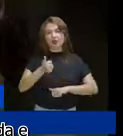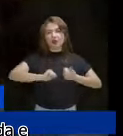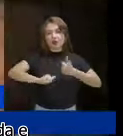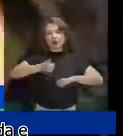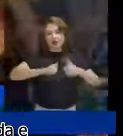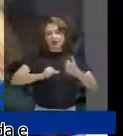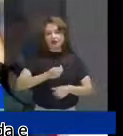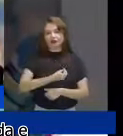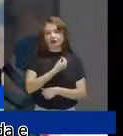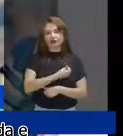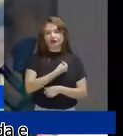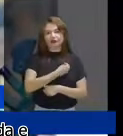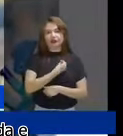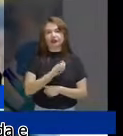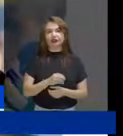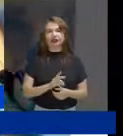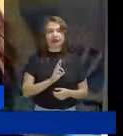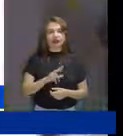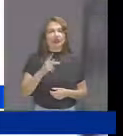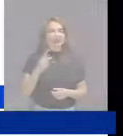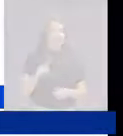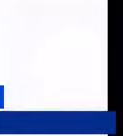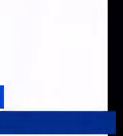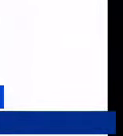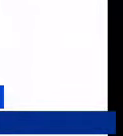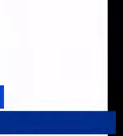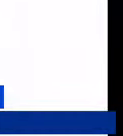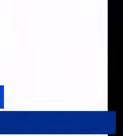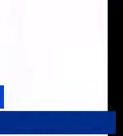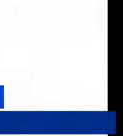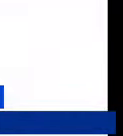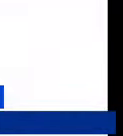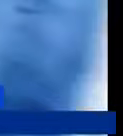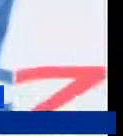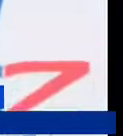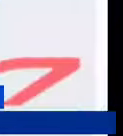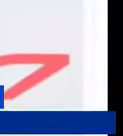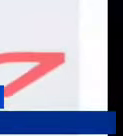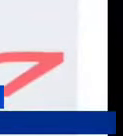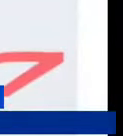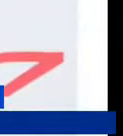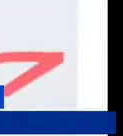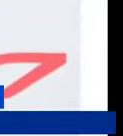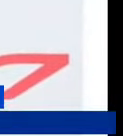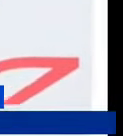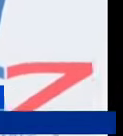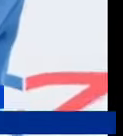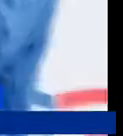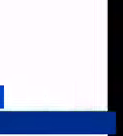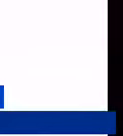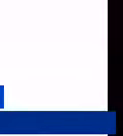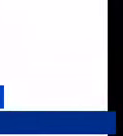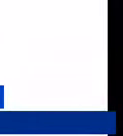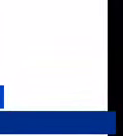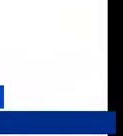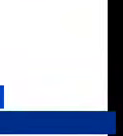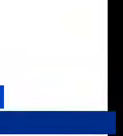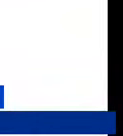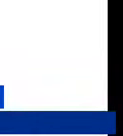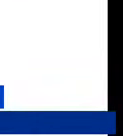últimas e dos fotos ela resultados recebendo dela na medalha esporte, do presidente o Tribunal do TRE, Regional desembargador João Eleitoral Lage. faz a